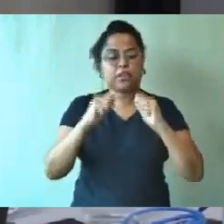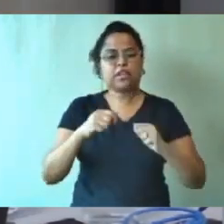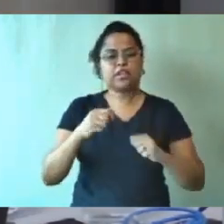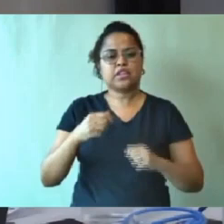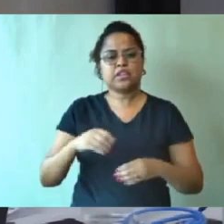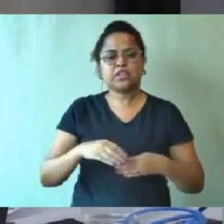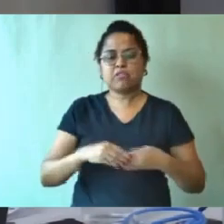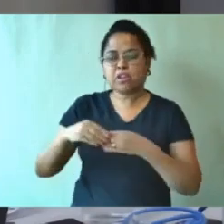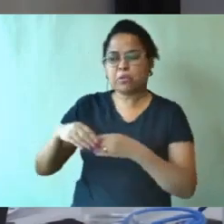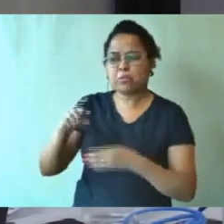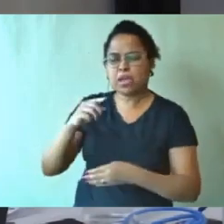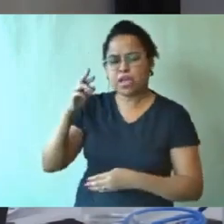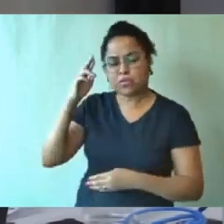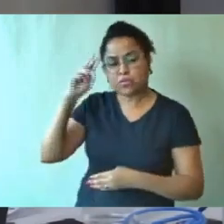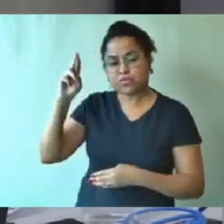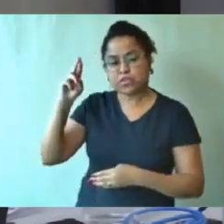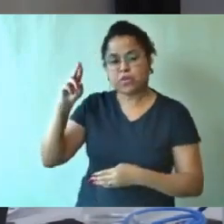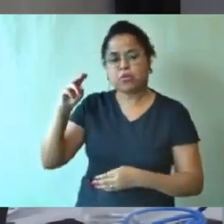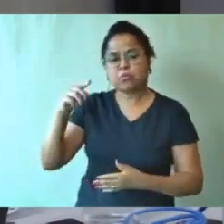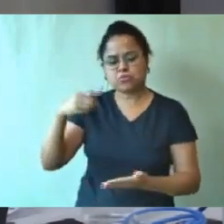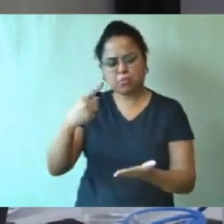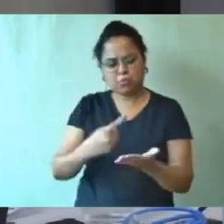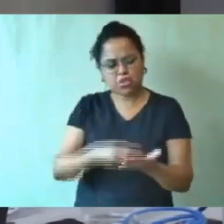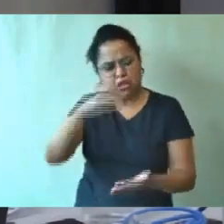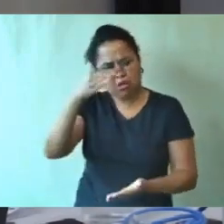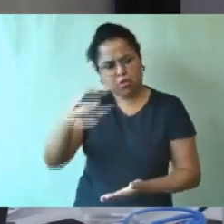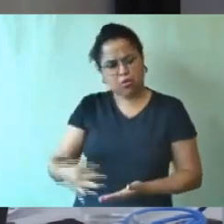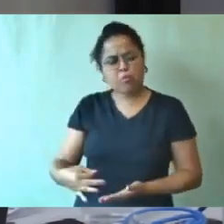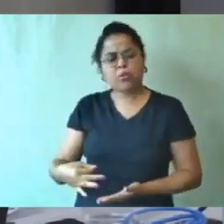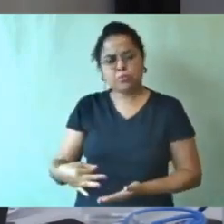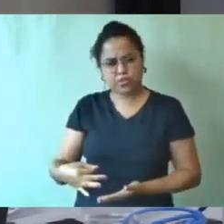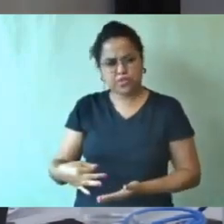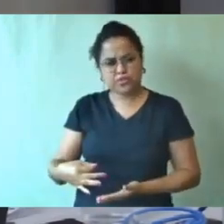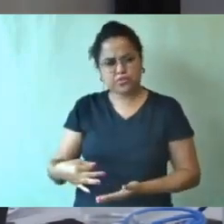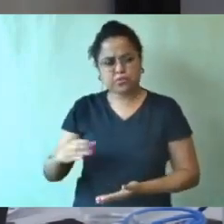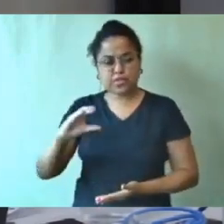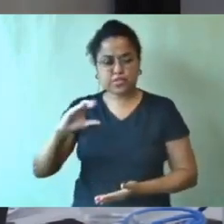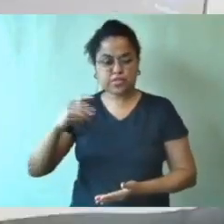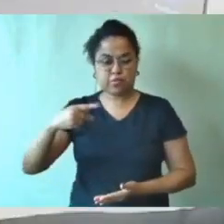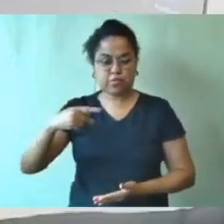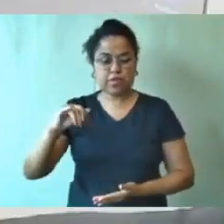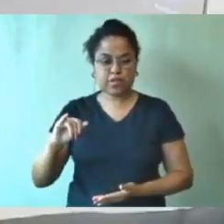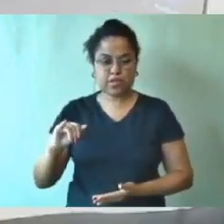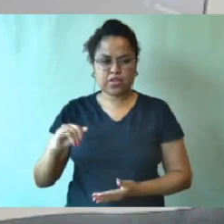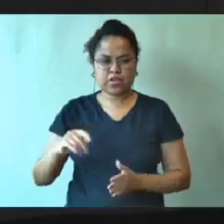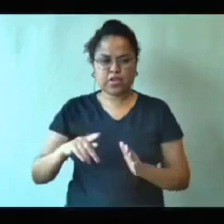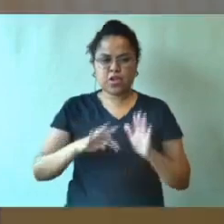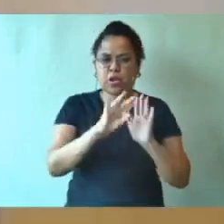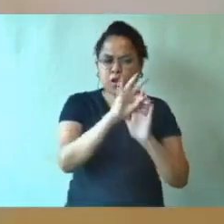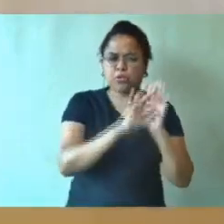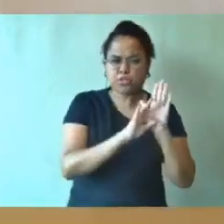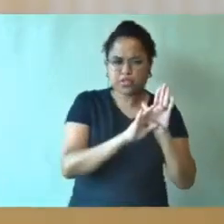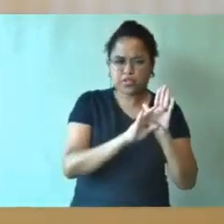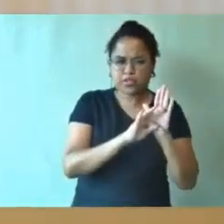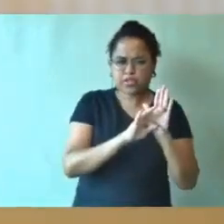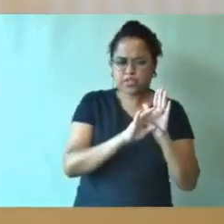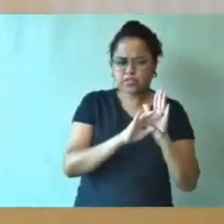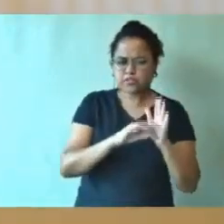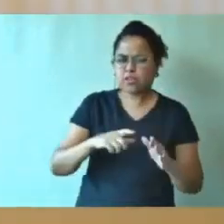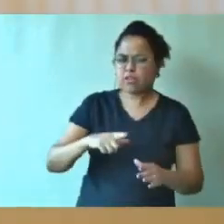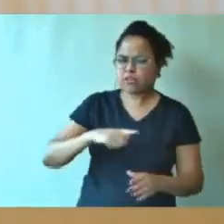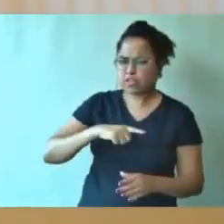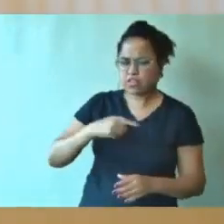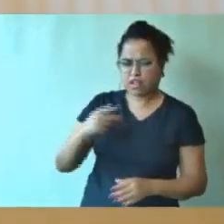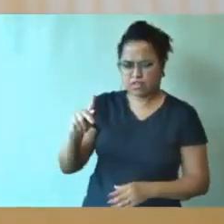testemunha para o senhor prestar o compromisso perante essa CPI. O texto já está com o senhor aí? Está sim. Então, primeiro eu